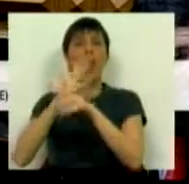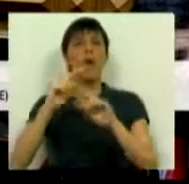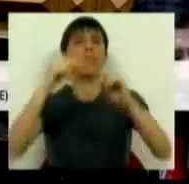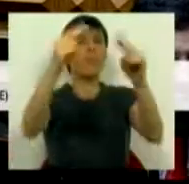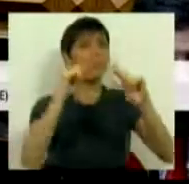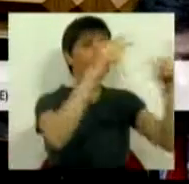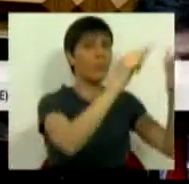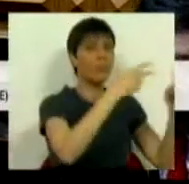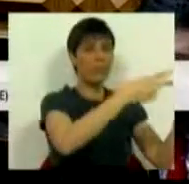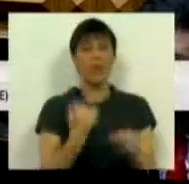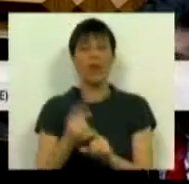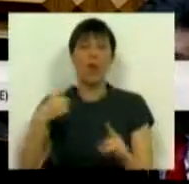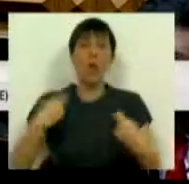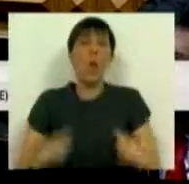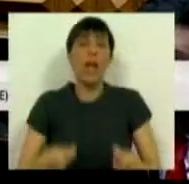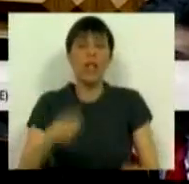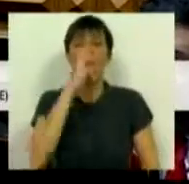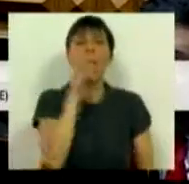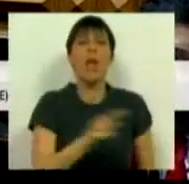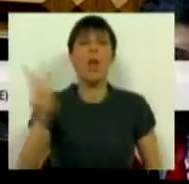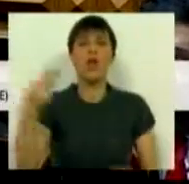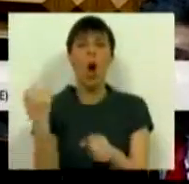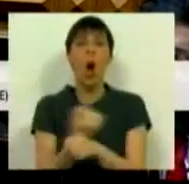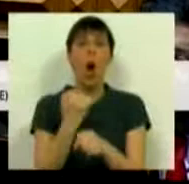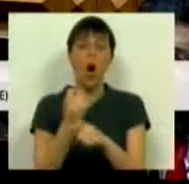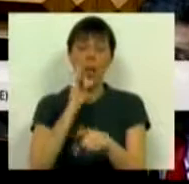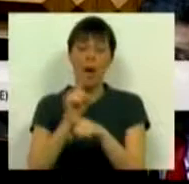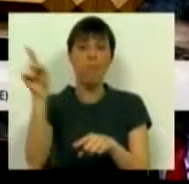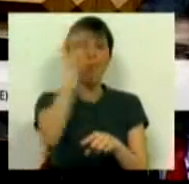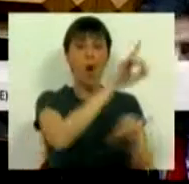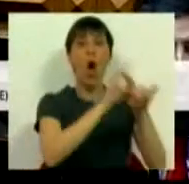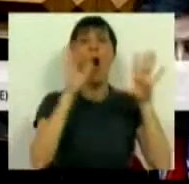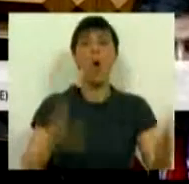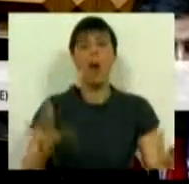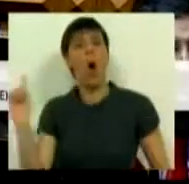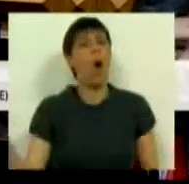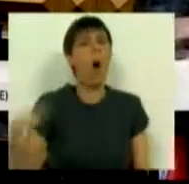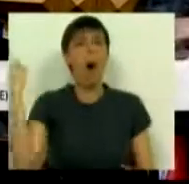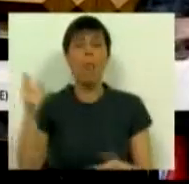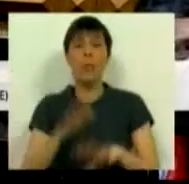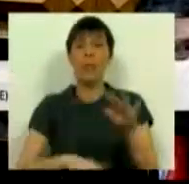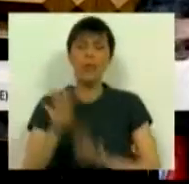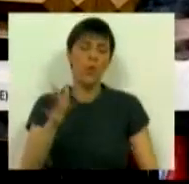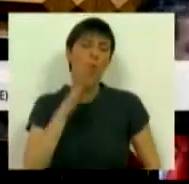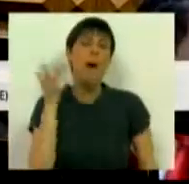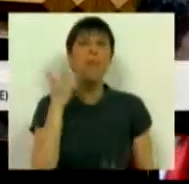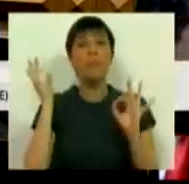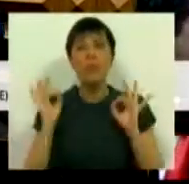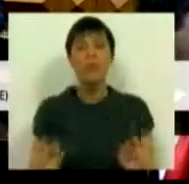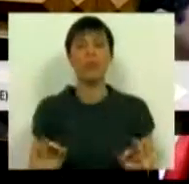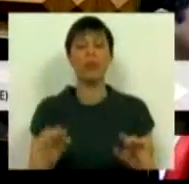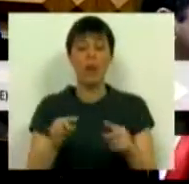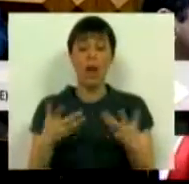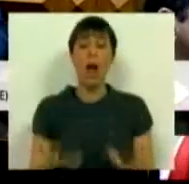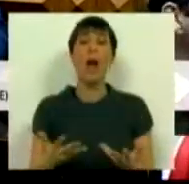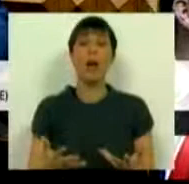hospitais, não estaria a gastar milhões de euros em obras nesses hospitais e não estaria mesmo a incorrer no absurdo de estar